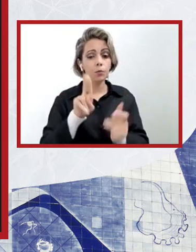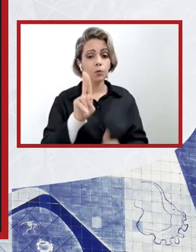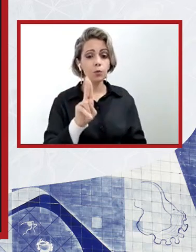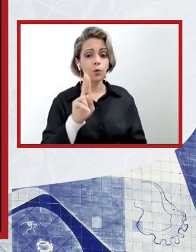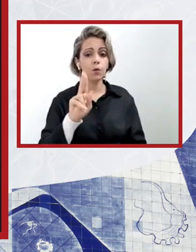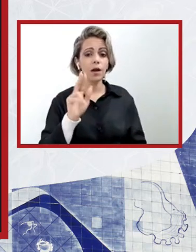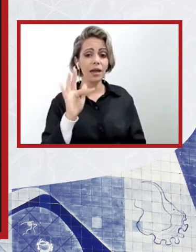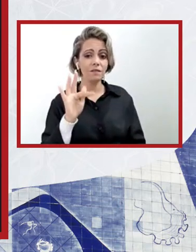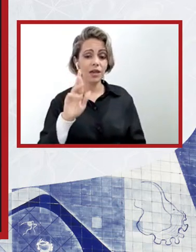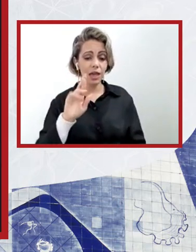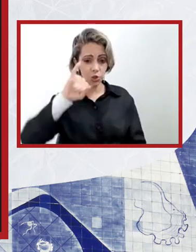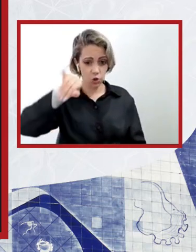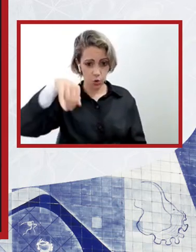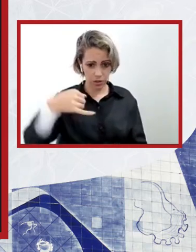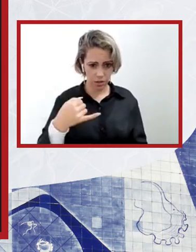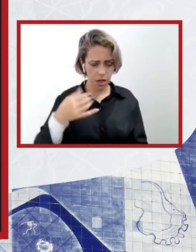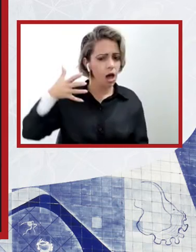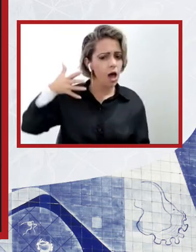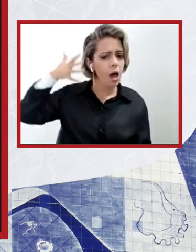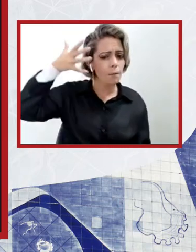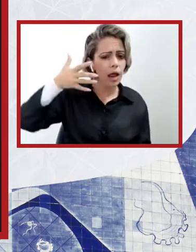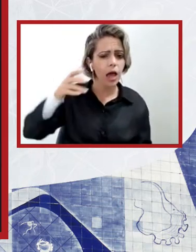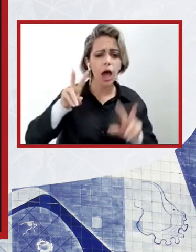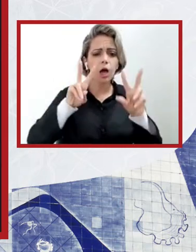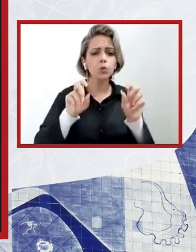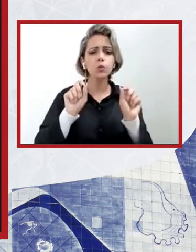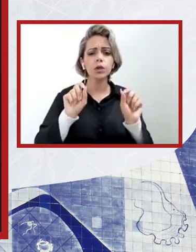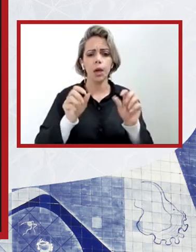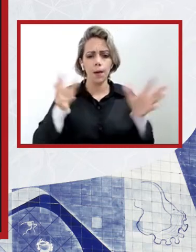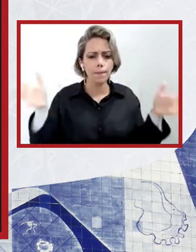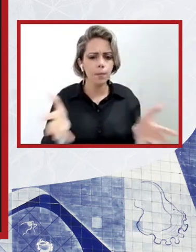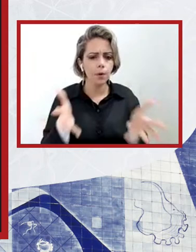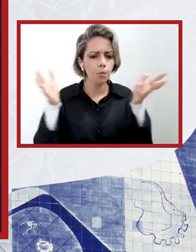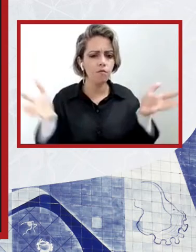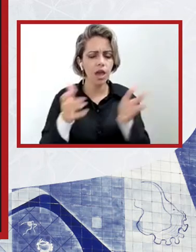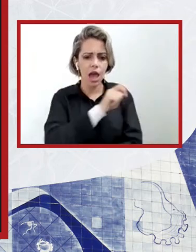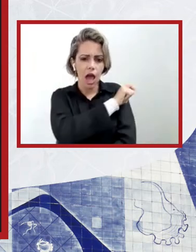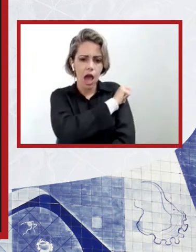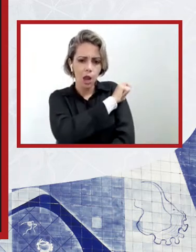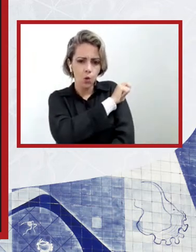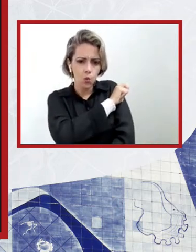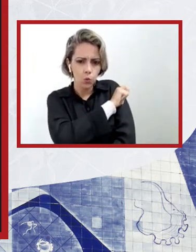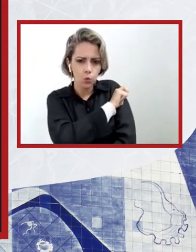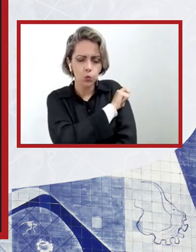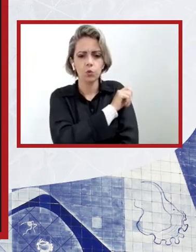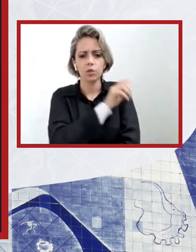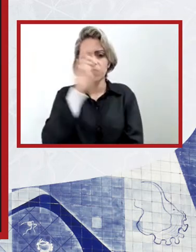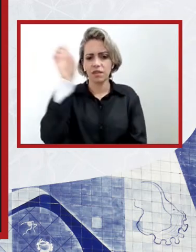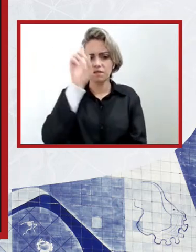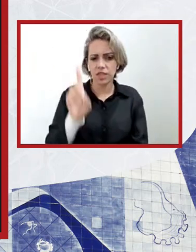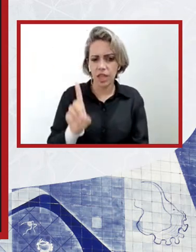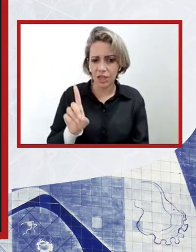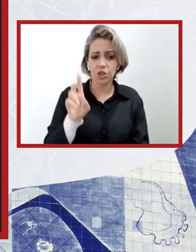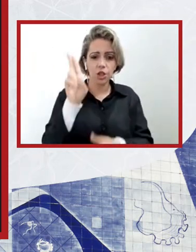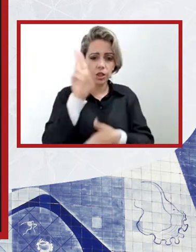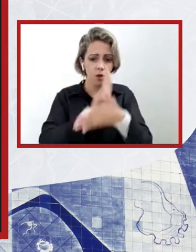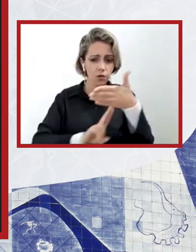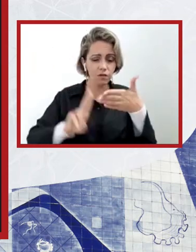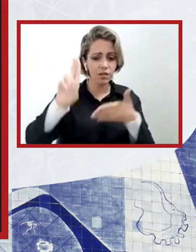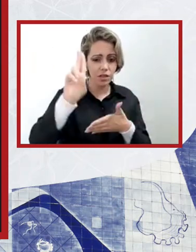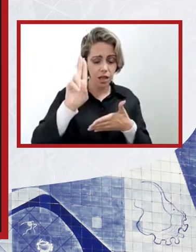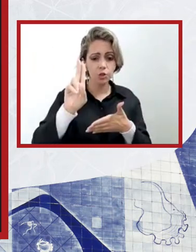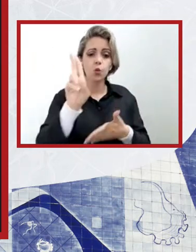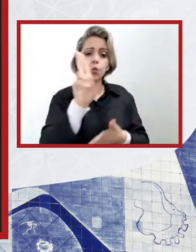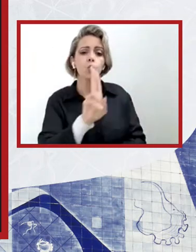a palestra é Promovendo a Habilitação de Alunos com Deficiência na Universidade